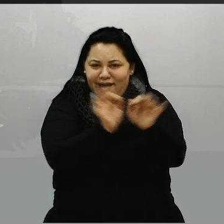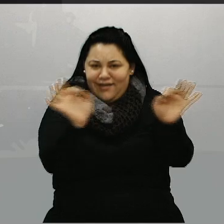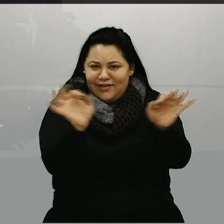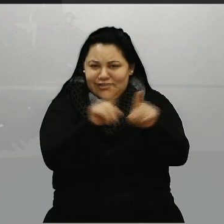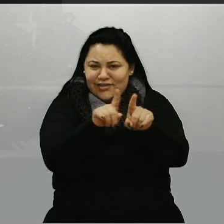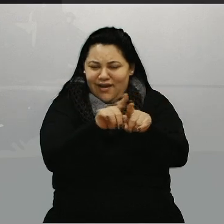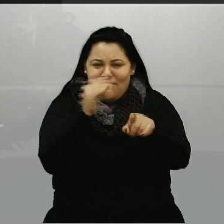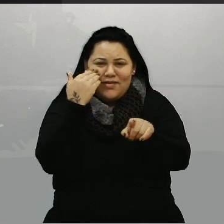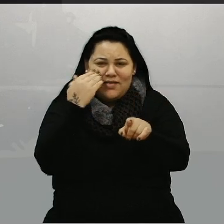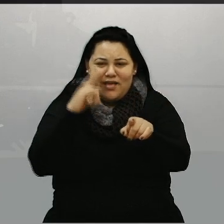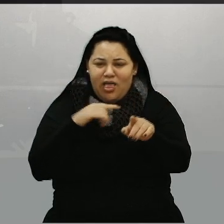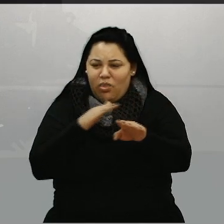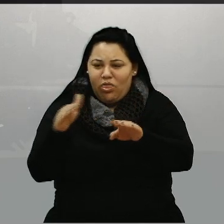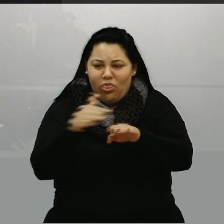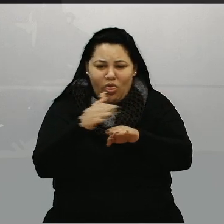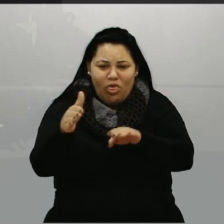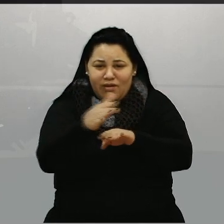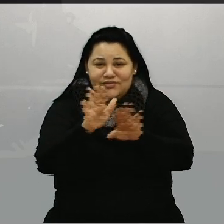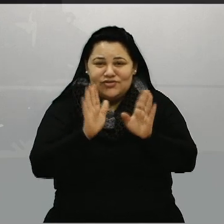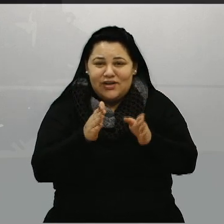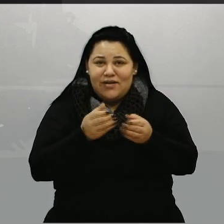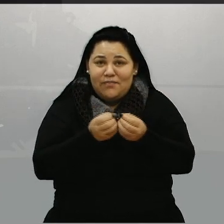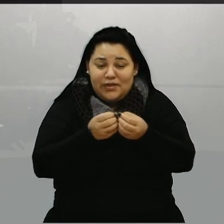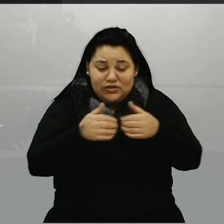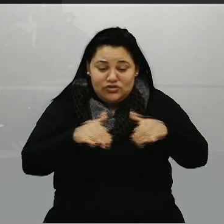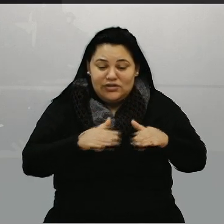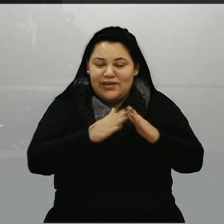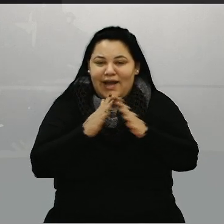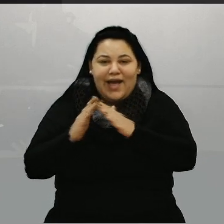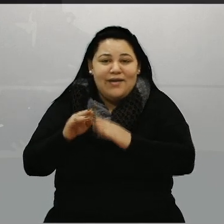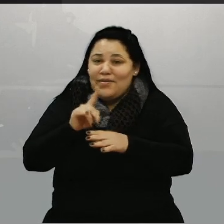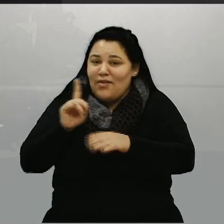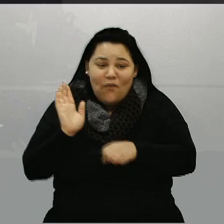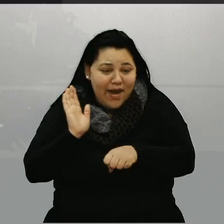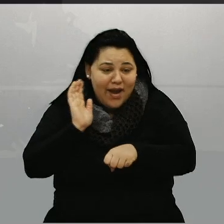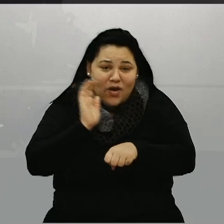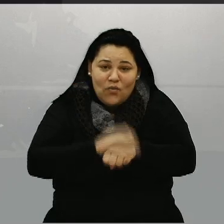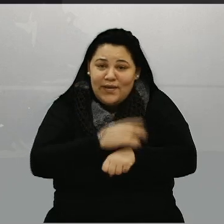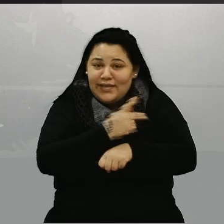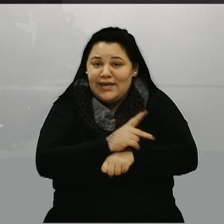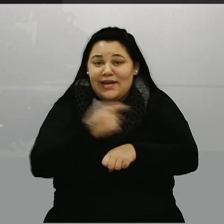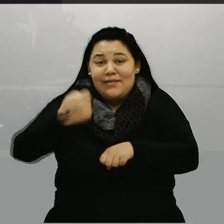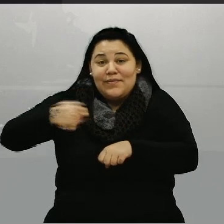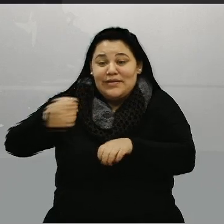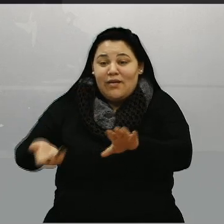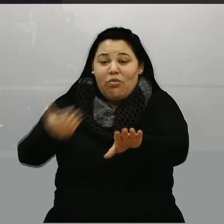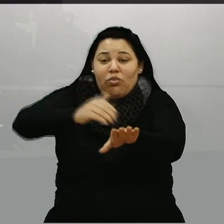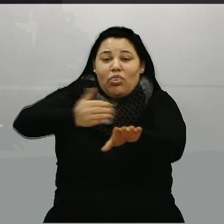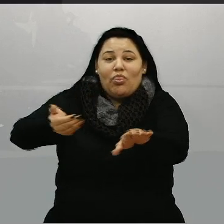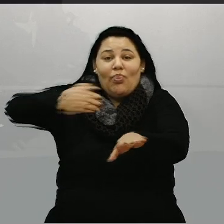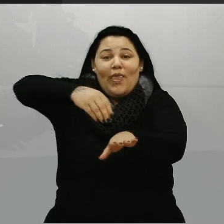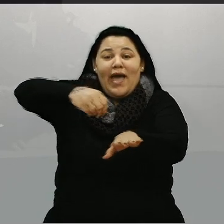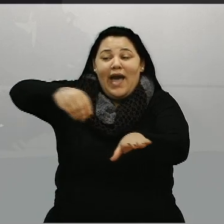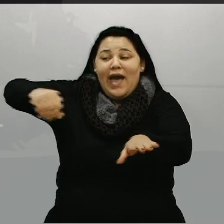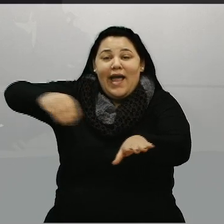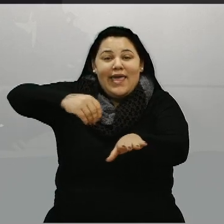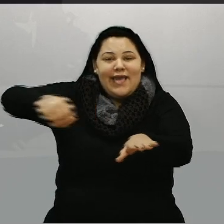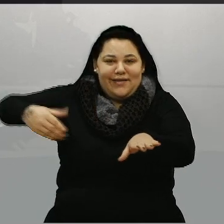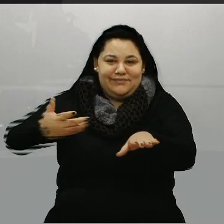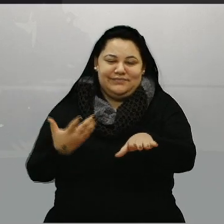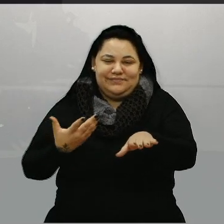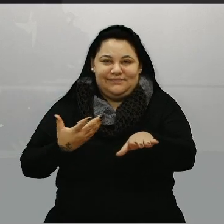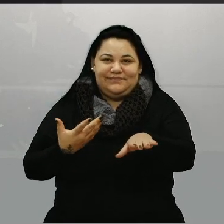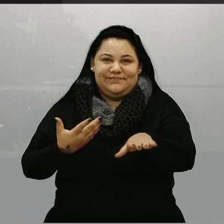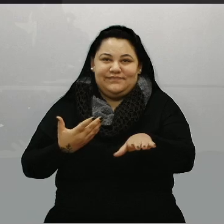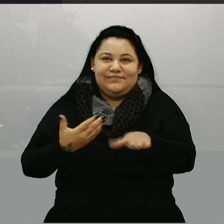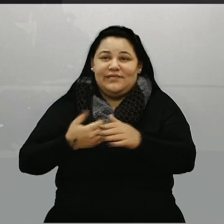dentro do Bela Vista, já está rachando as casas lá, mas não é culpa dele, vai levar areia de que jeito? Né? Pro depósito dele. E aí nós